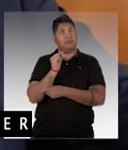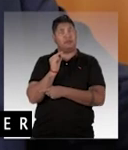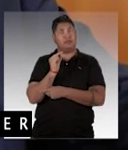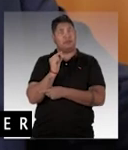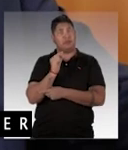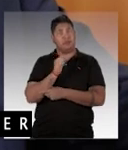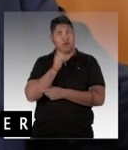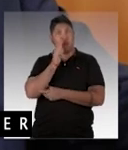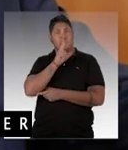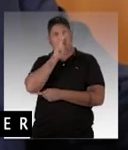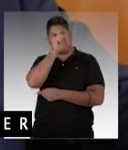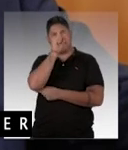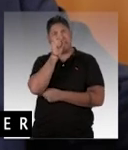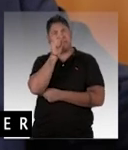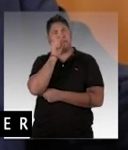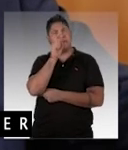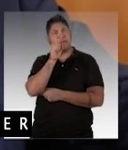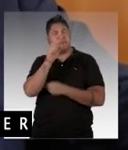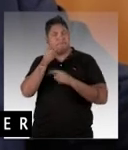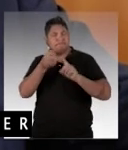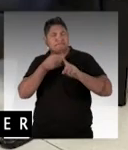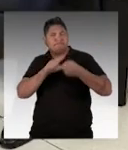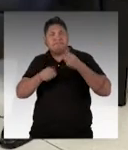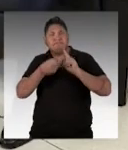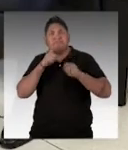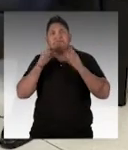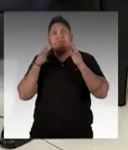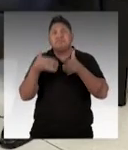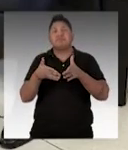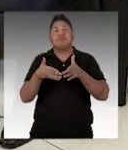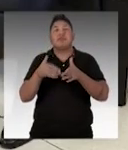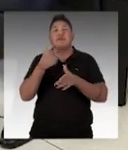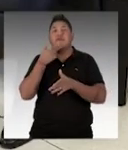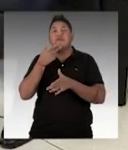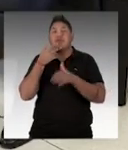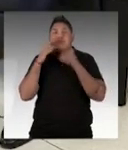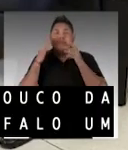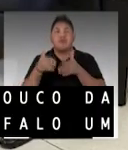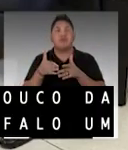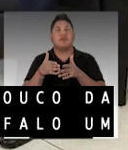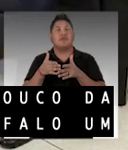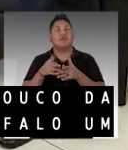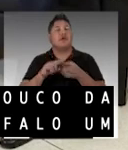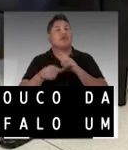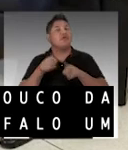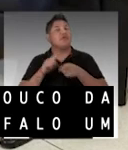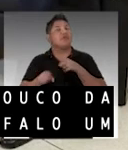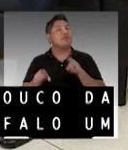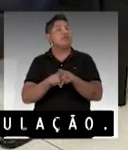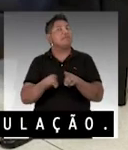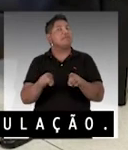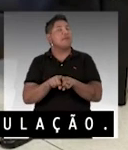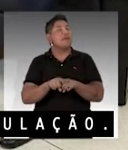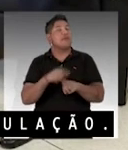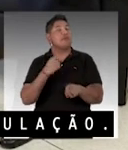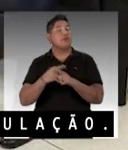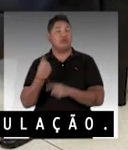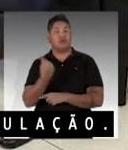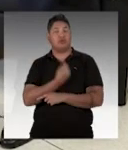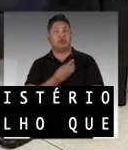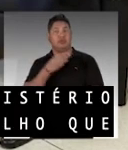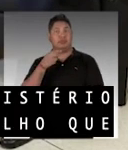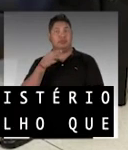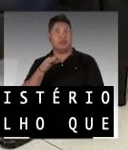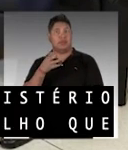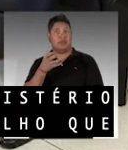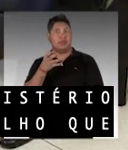voltar para fortalecer a articulação e a atuação. Eu falei um pouco da atuação, eu falo um pouco da articulação. Nós temos o